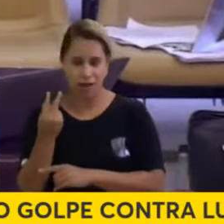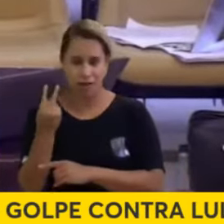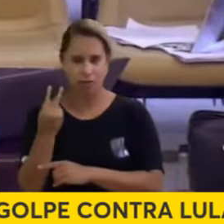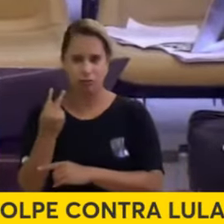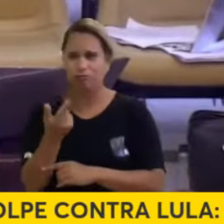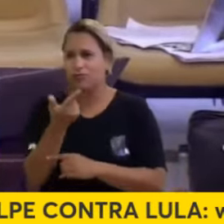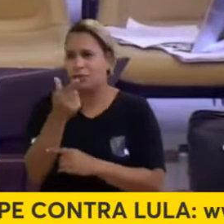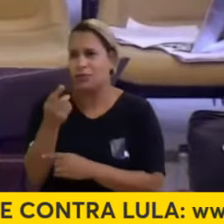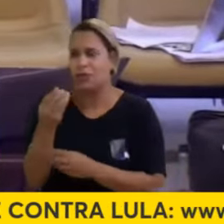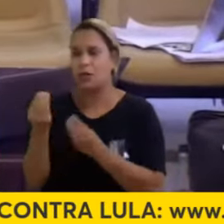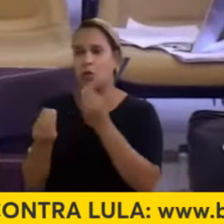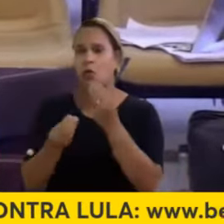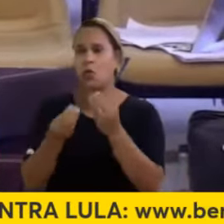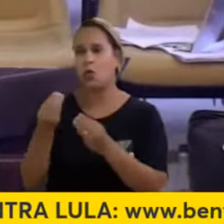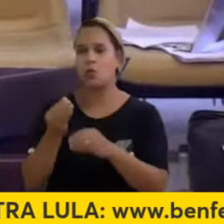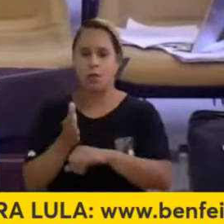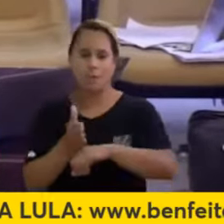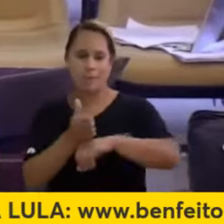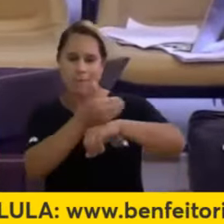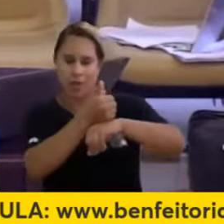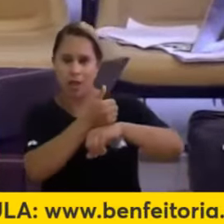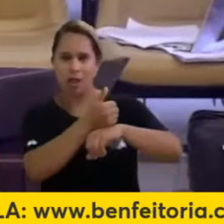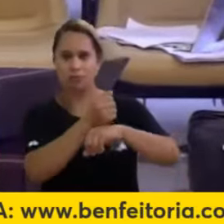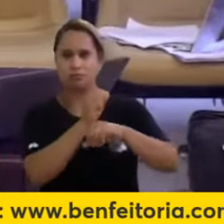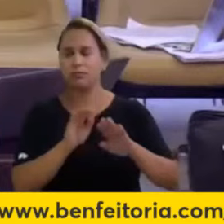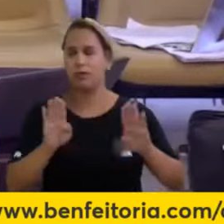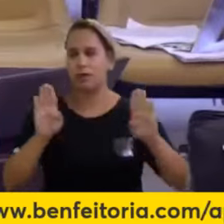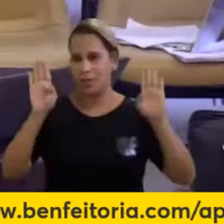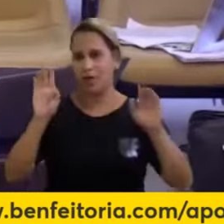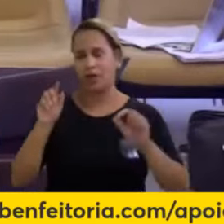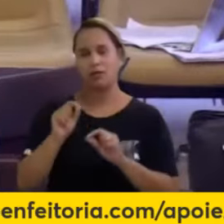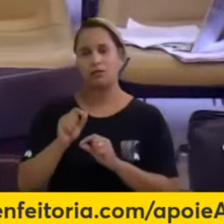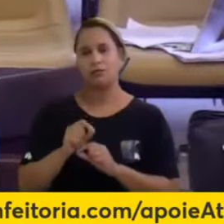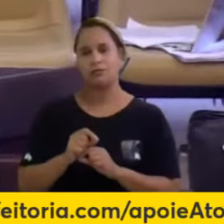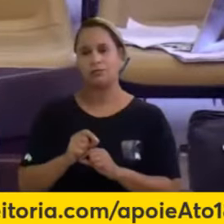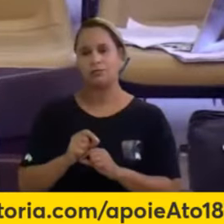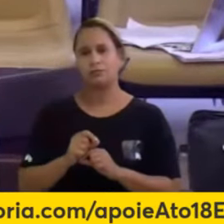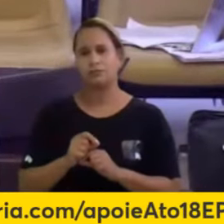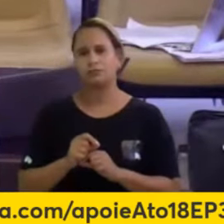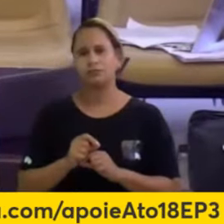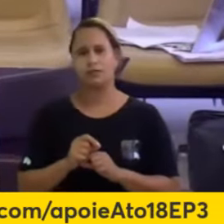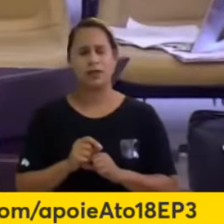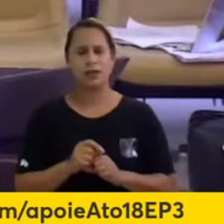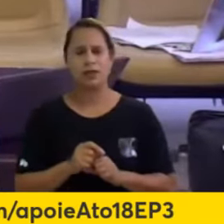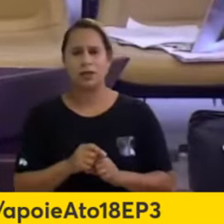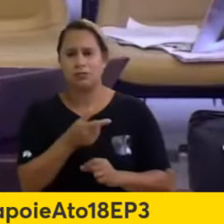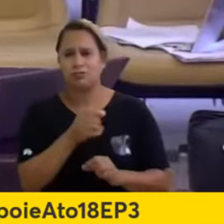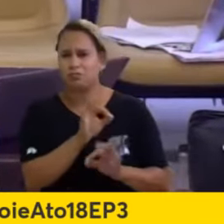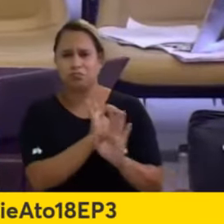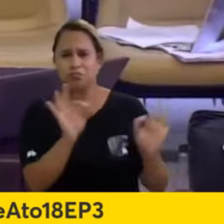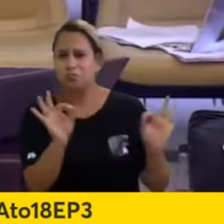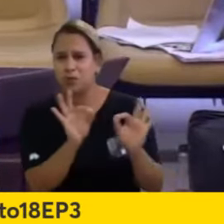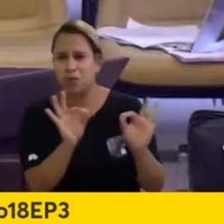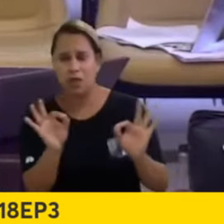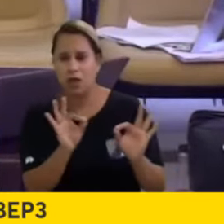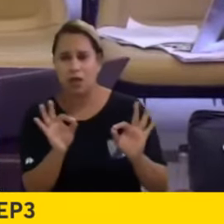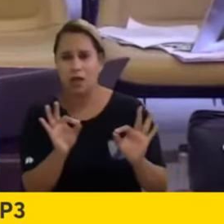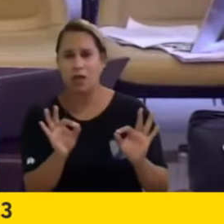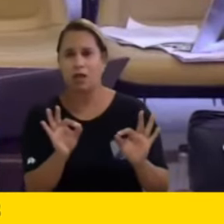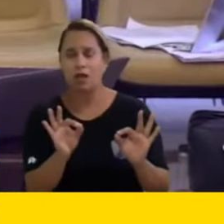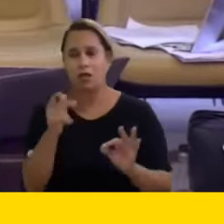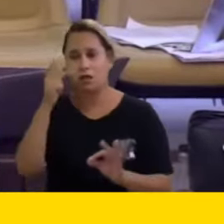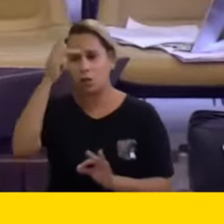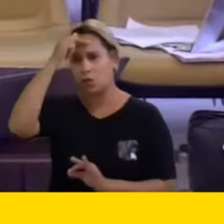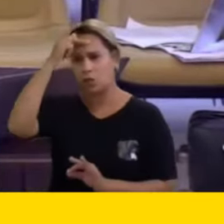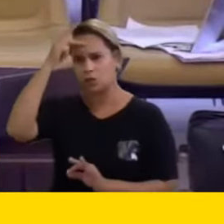conta de pré-campanha nem o moro e nem ninguém que quiser prestar contas Aliás nem o moro nem o janones que foi candidato a presidente desistiu e foi candidato deputado